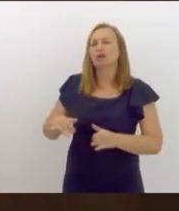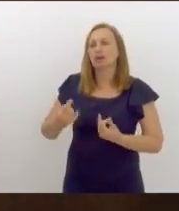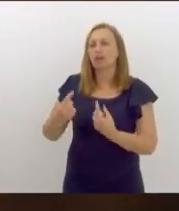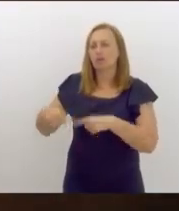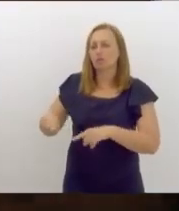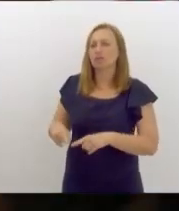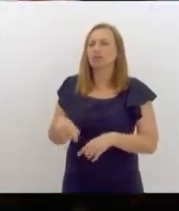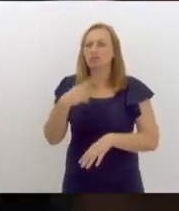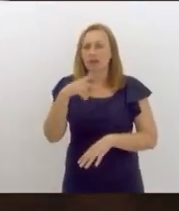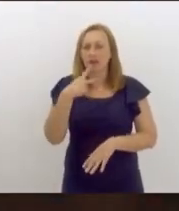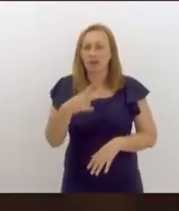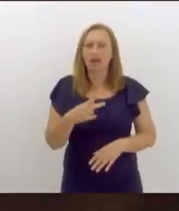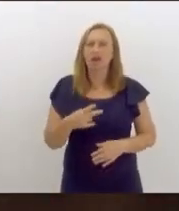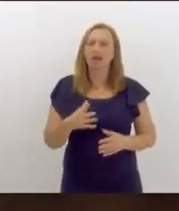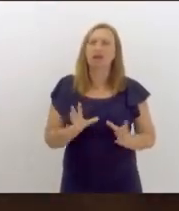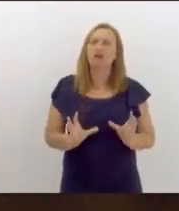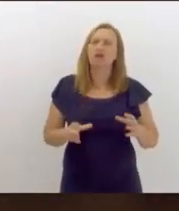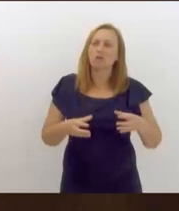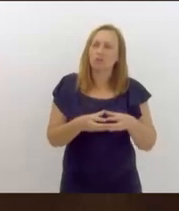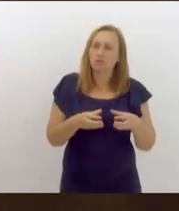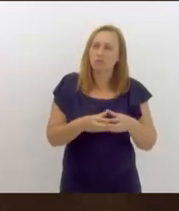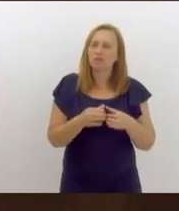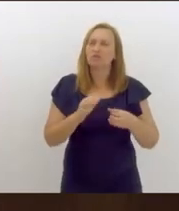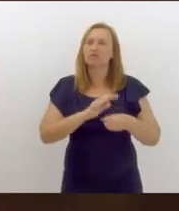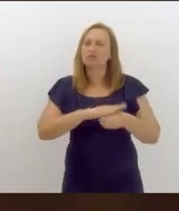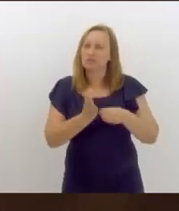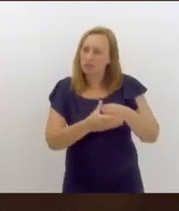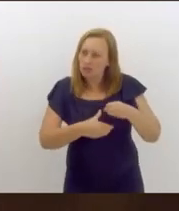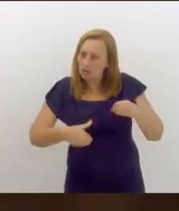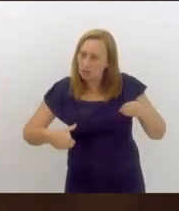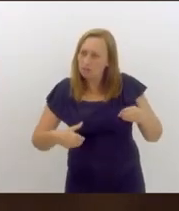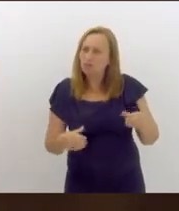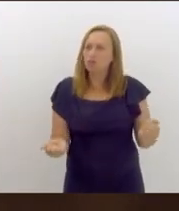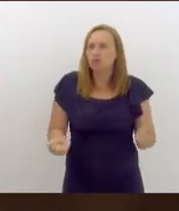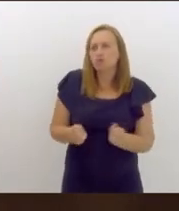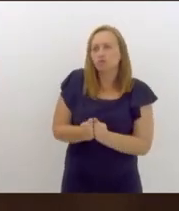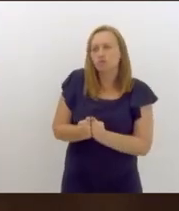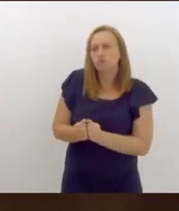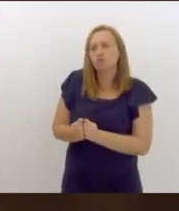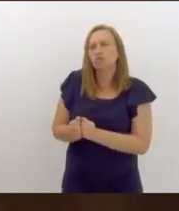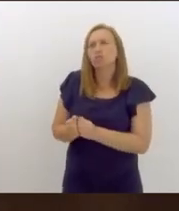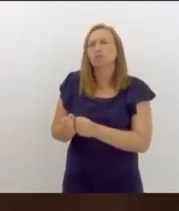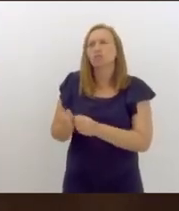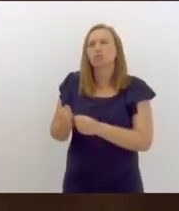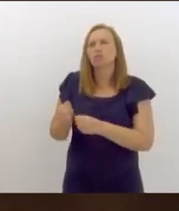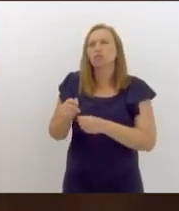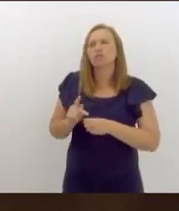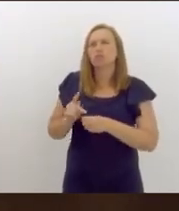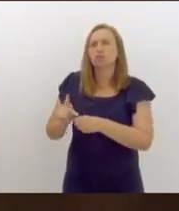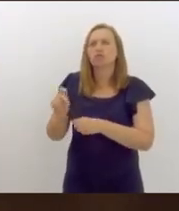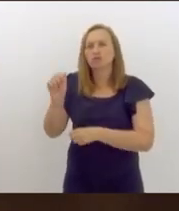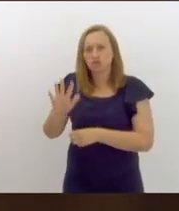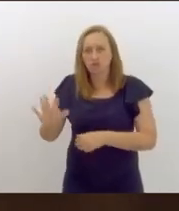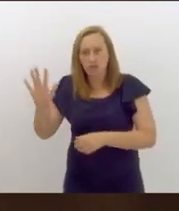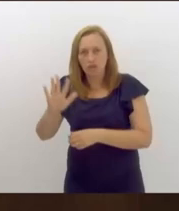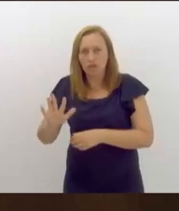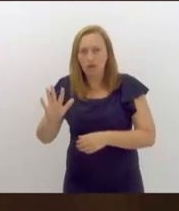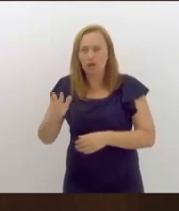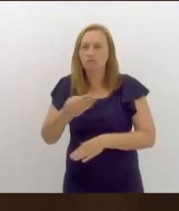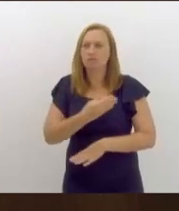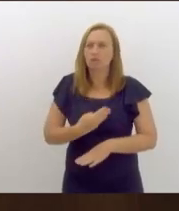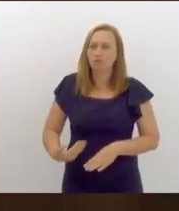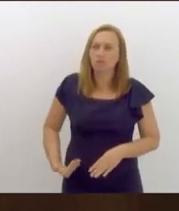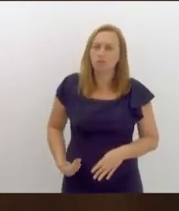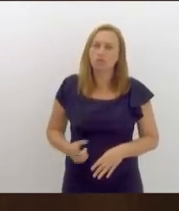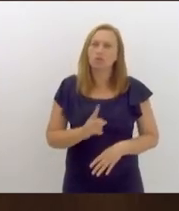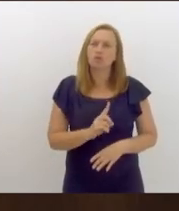que através da comissão saneamento ambiental em conjunto com a procuradoria geral da república e conjunto com as